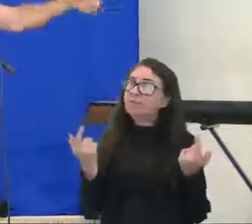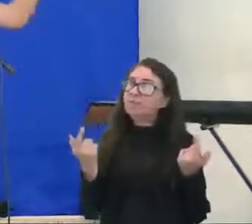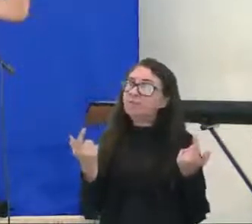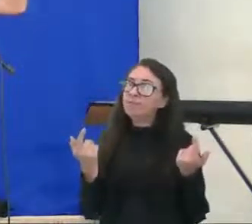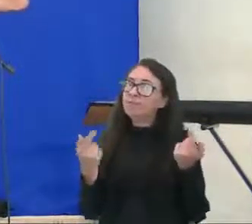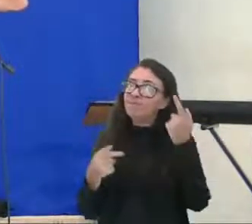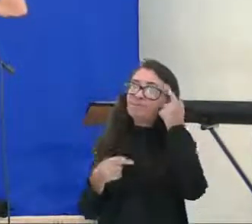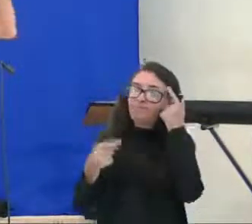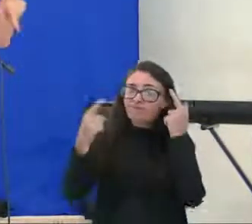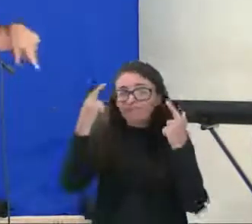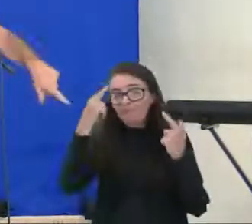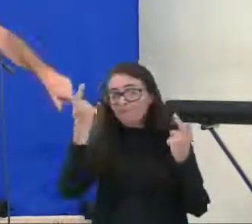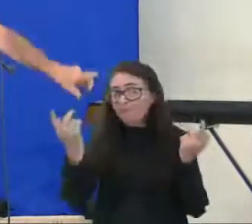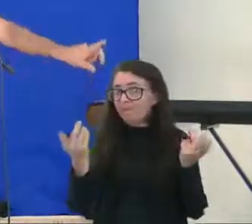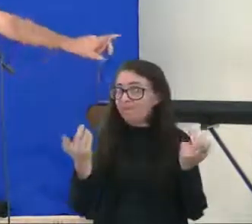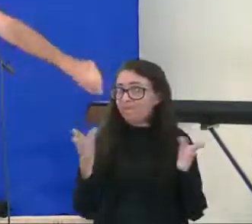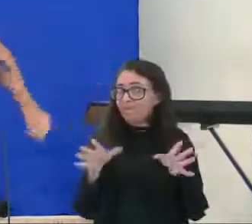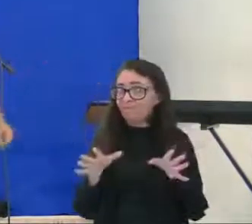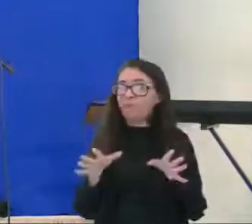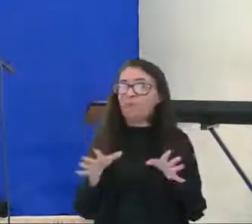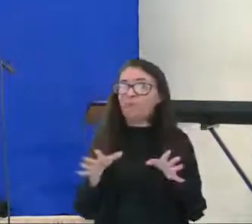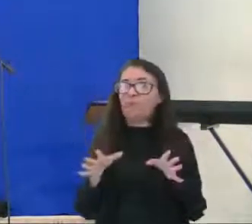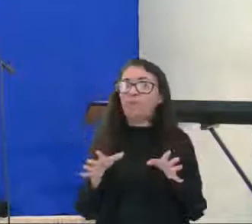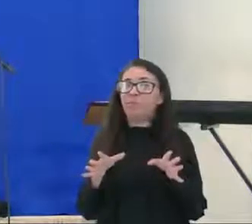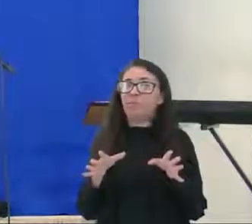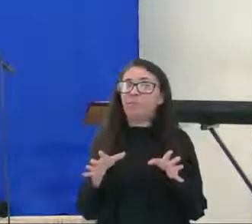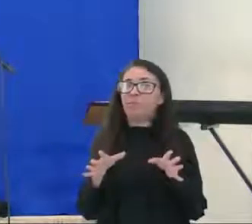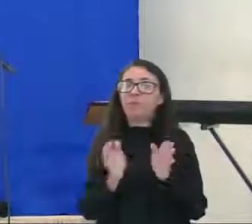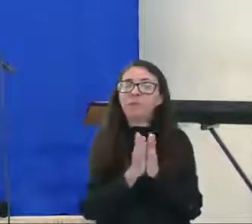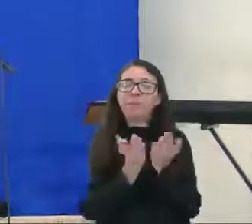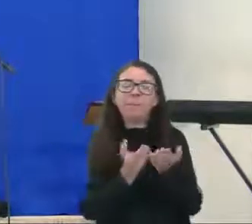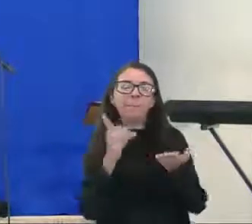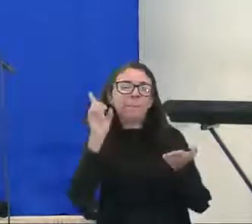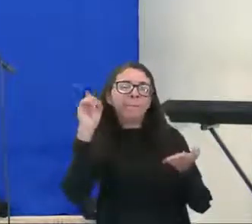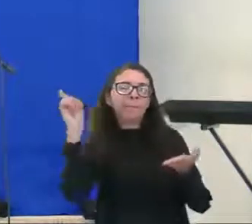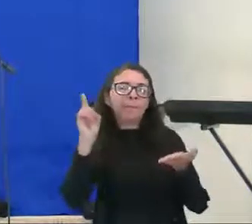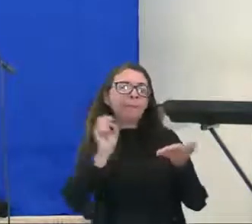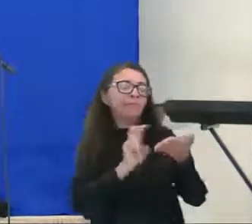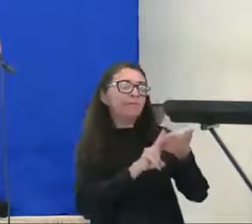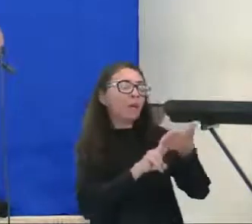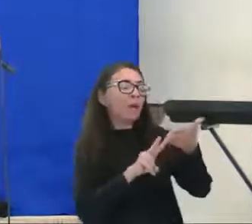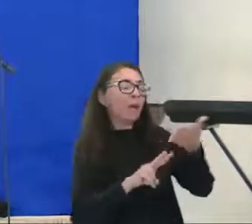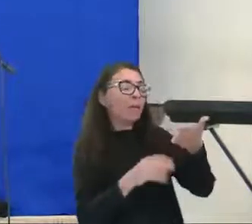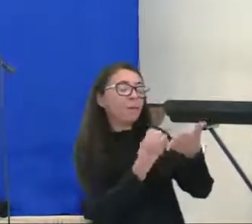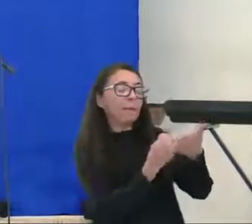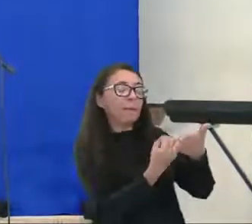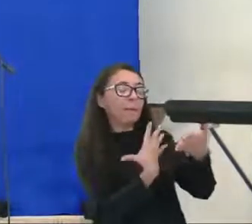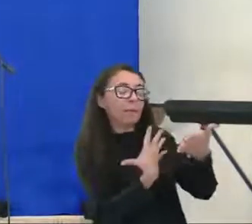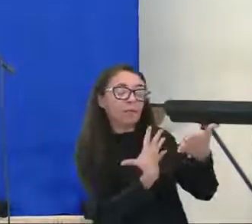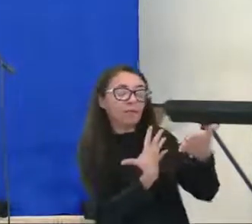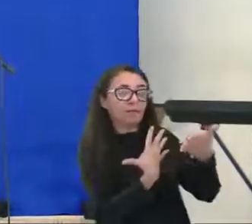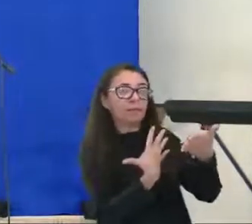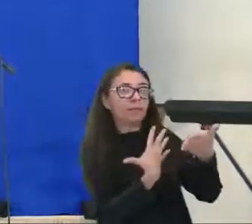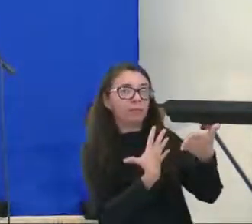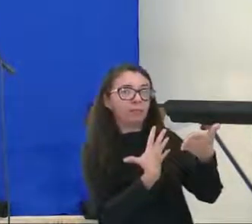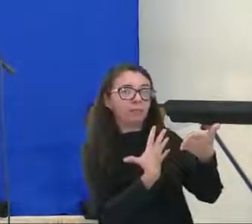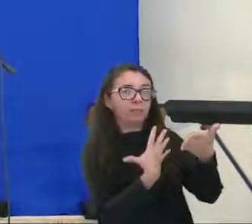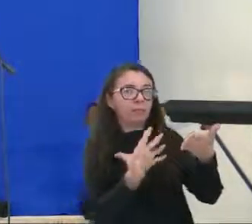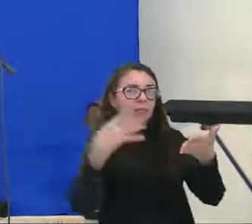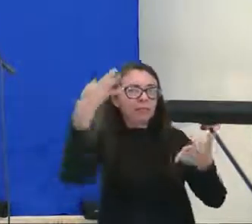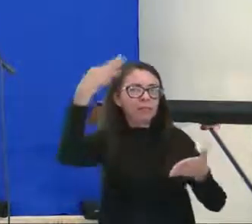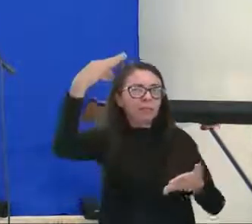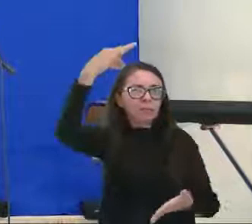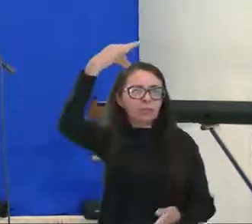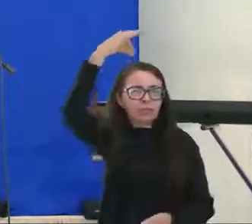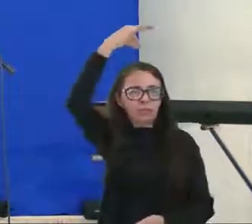saída conforme o quê? O agir de Deus em nós. O Espírito agindo em nós. Então vamos colocar duas